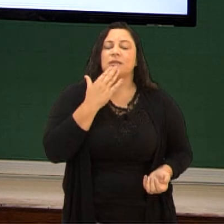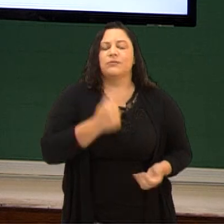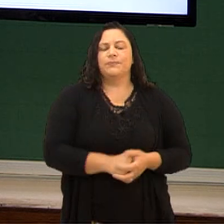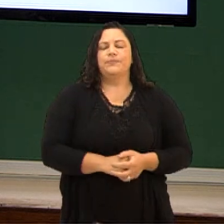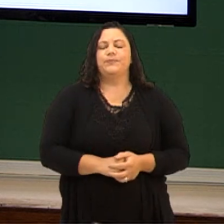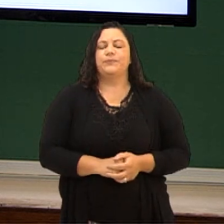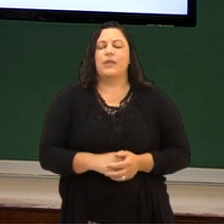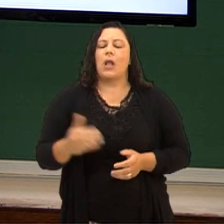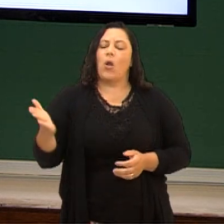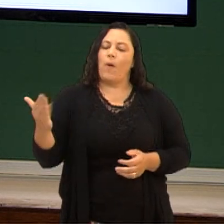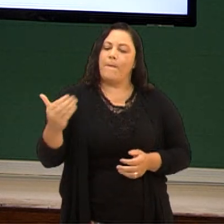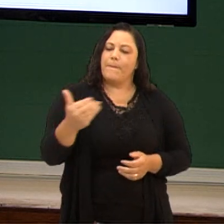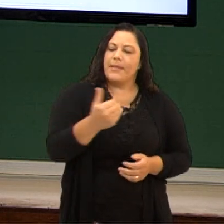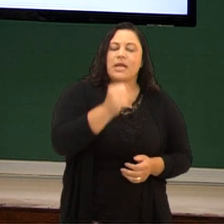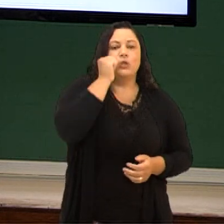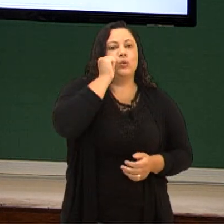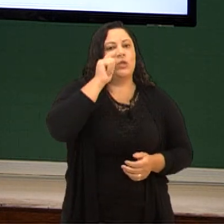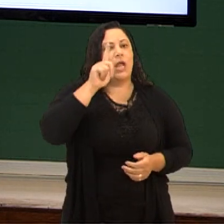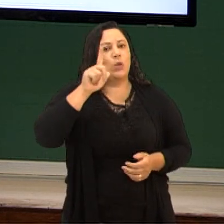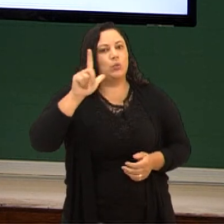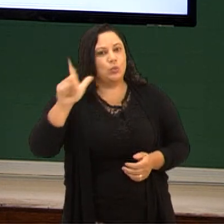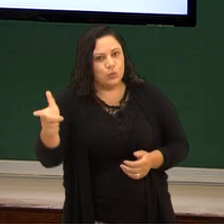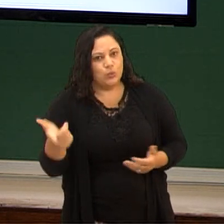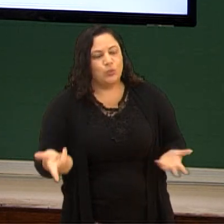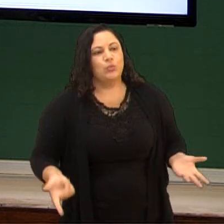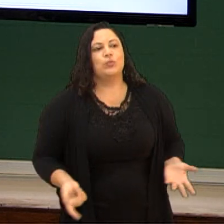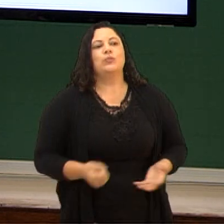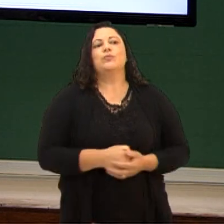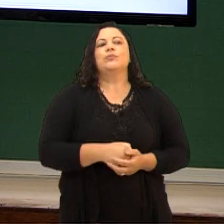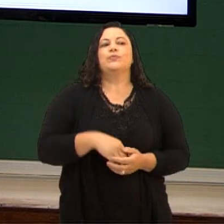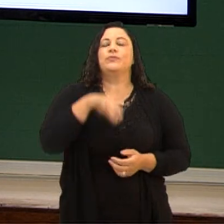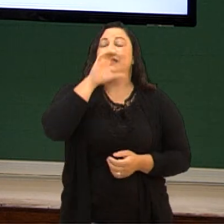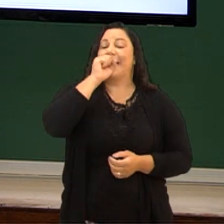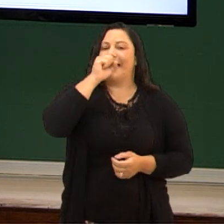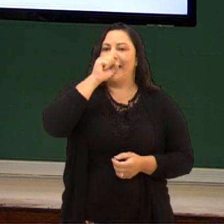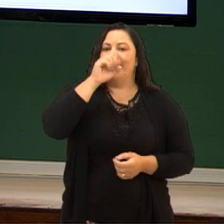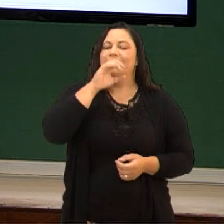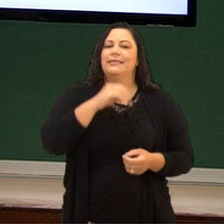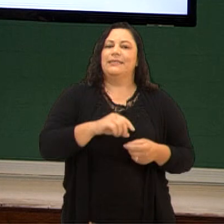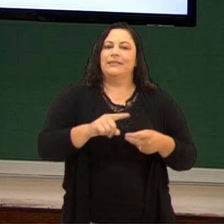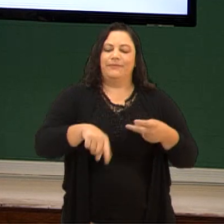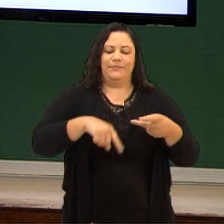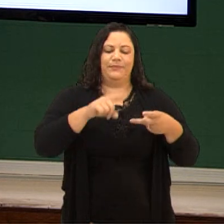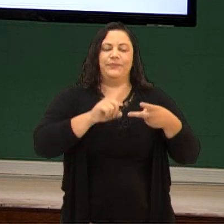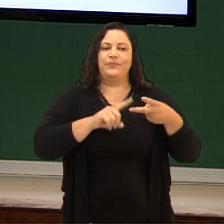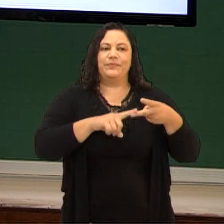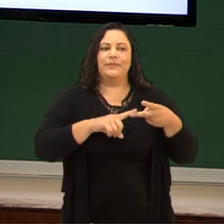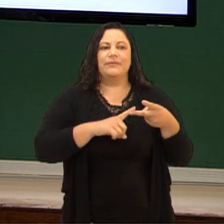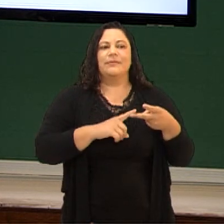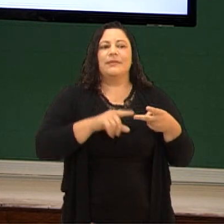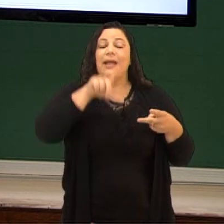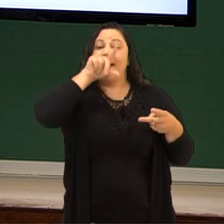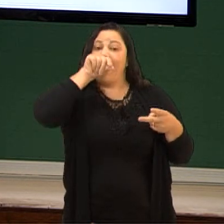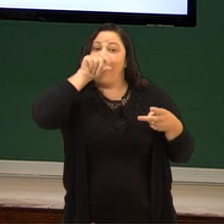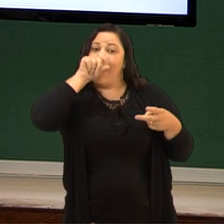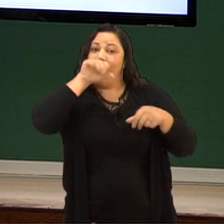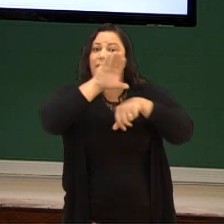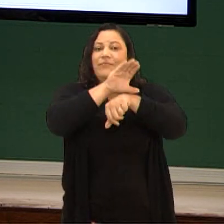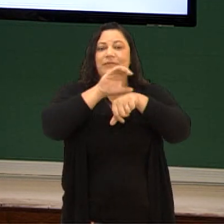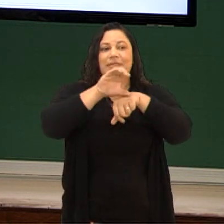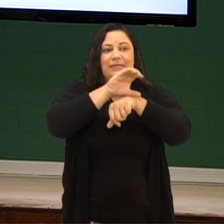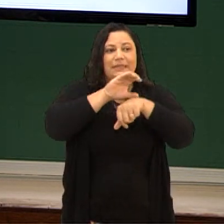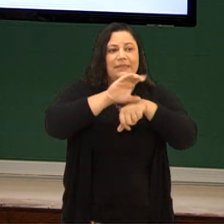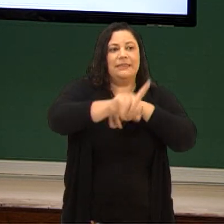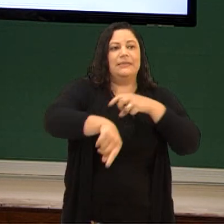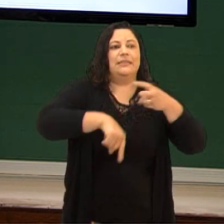em azul claro, os mamíferos estão em laranja, as aves estão em cinza, os répteis estão em amarelo e os